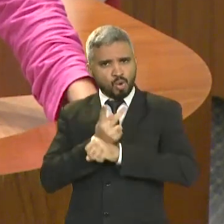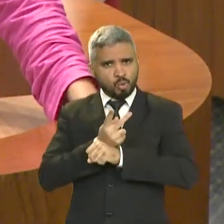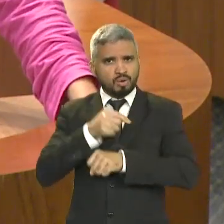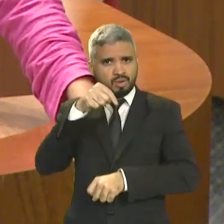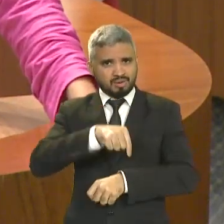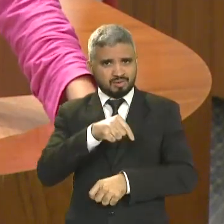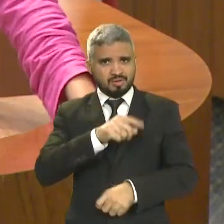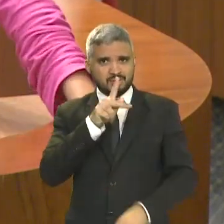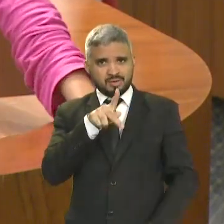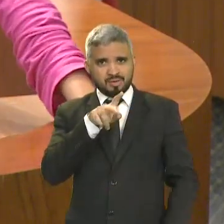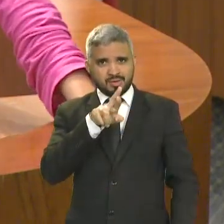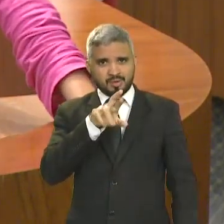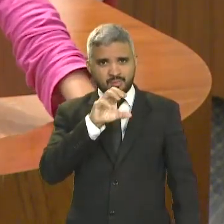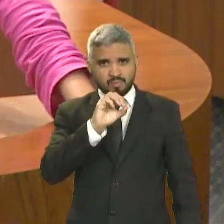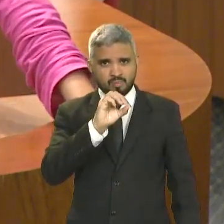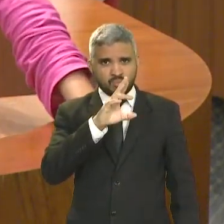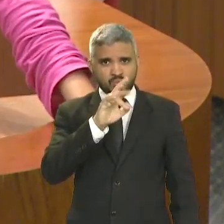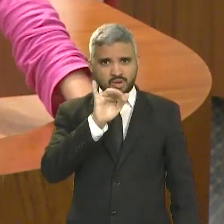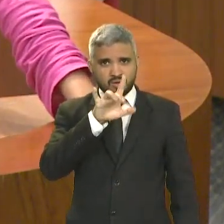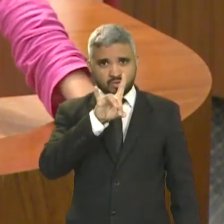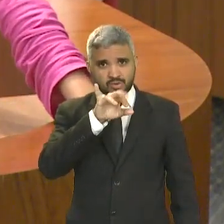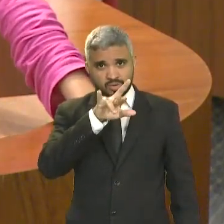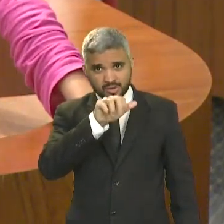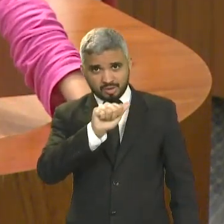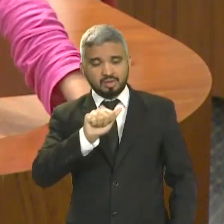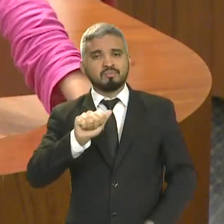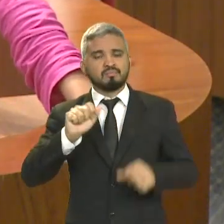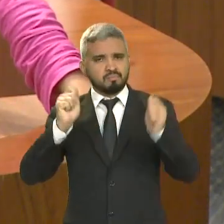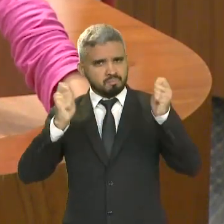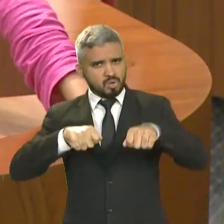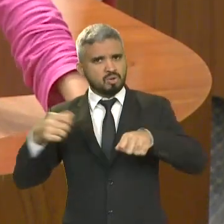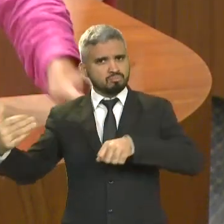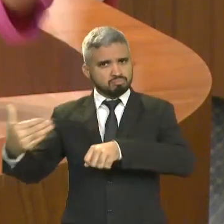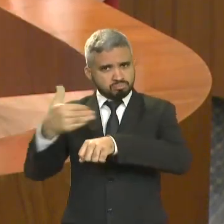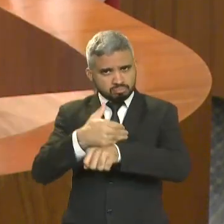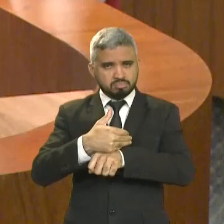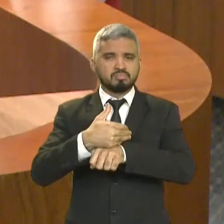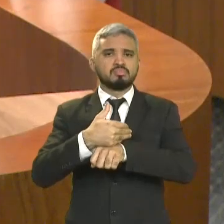certeza, vamos encaminhar cabeçar essa causa e vamos mostrar que